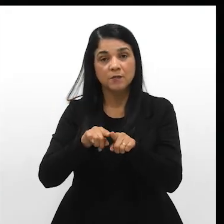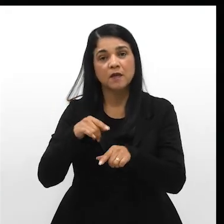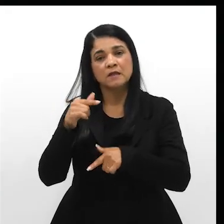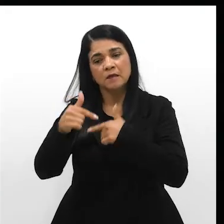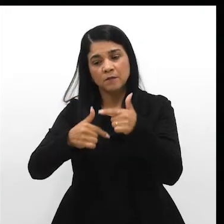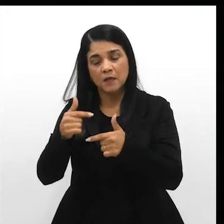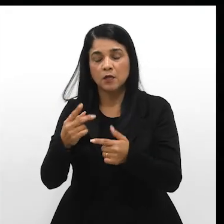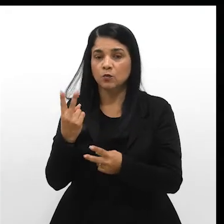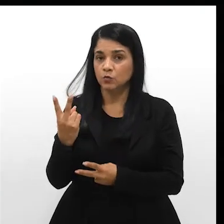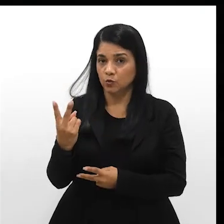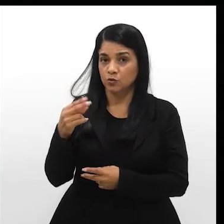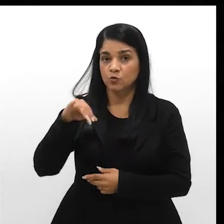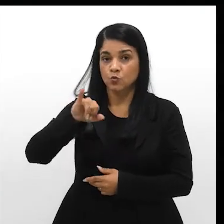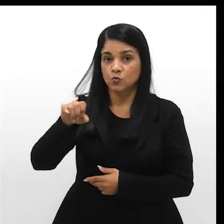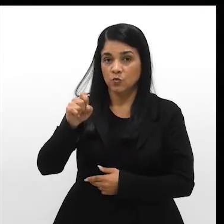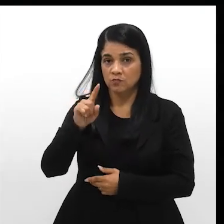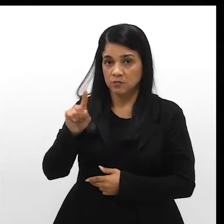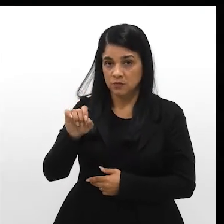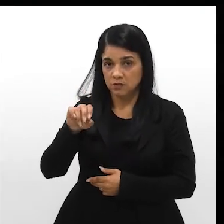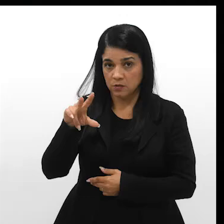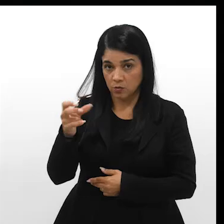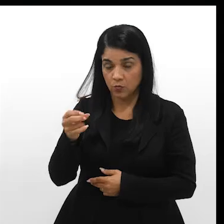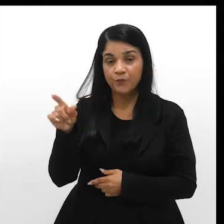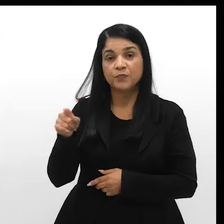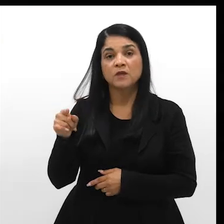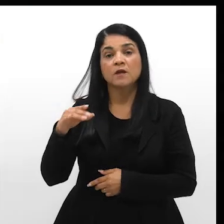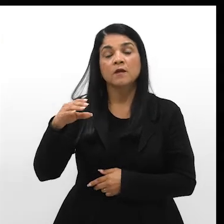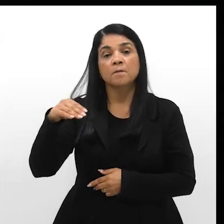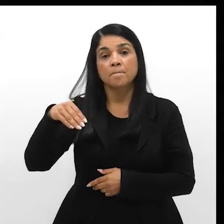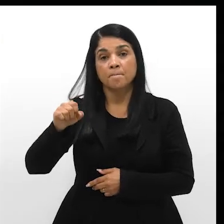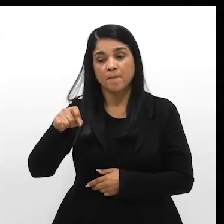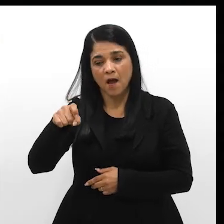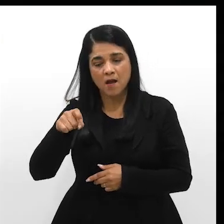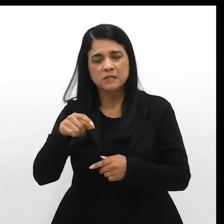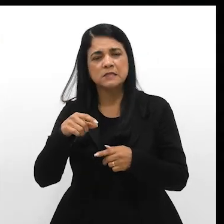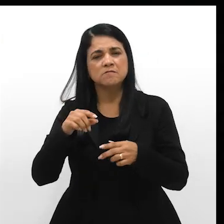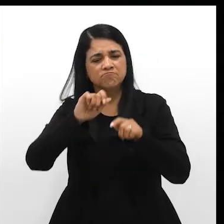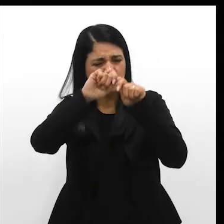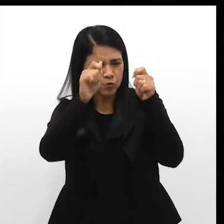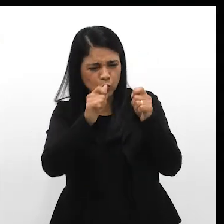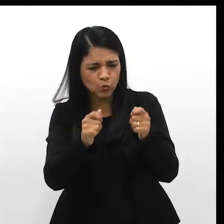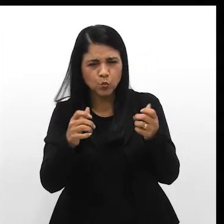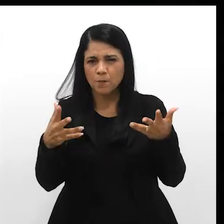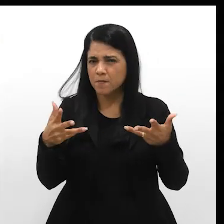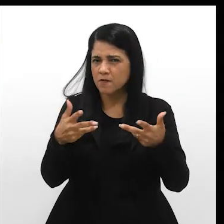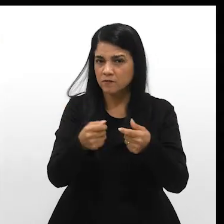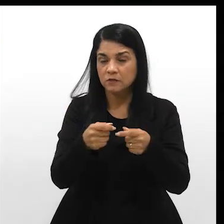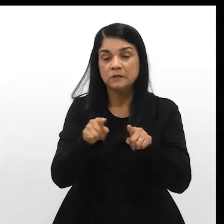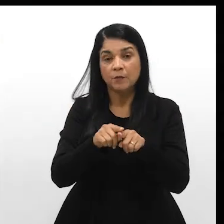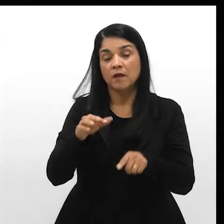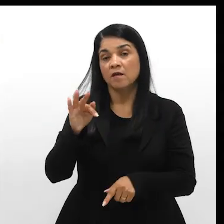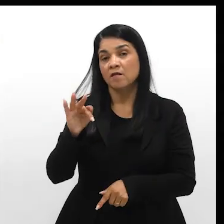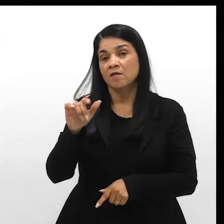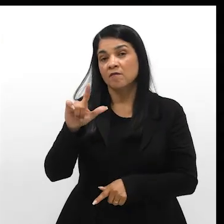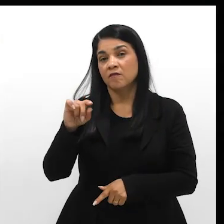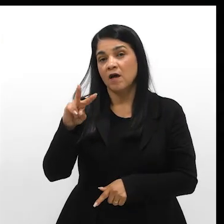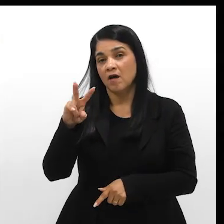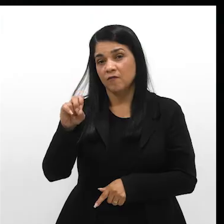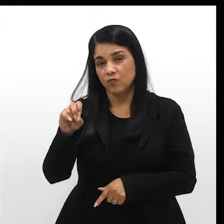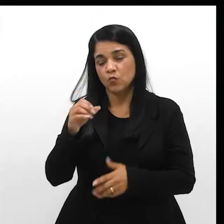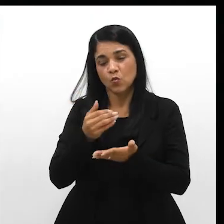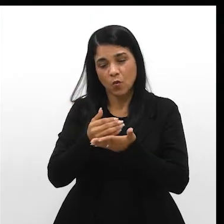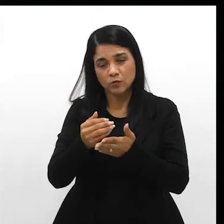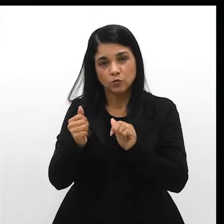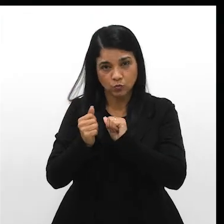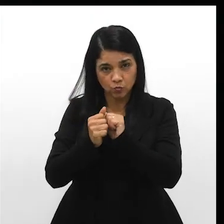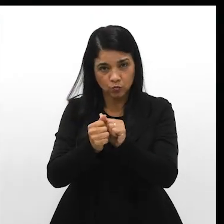que eu trabalhei, e com o Max também. O Max sempre trouxe muitas esculturas, né? Umas peças belíssimas, né? Flavinho começou